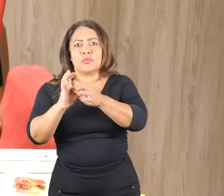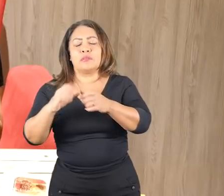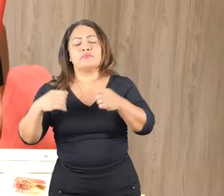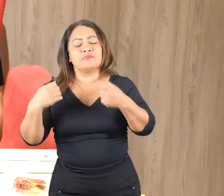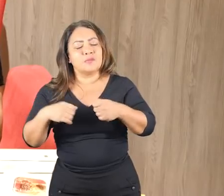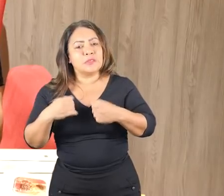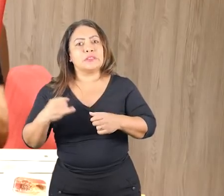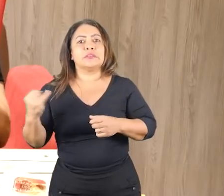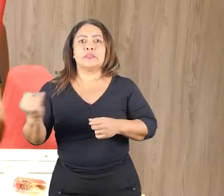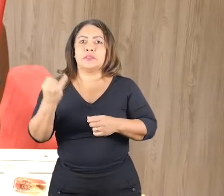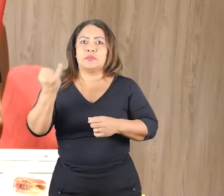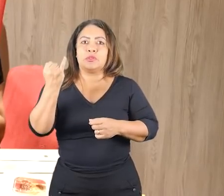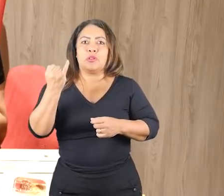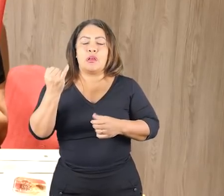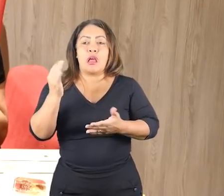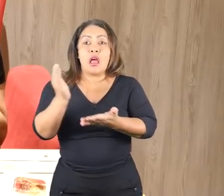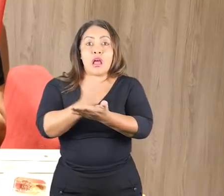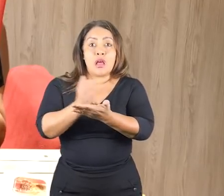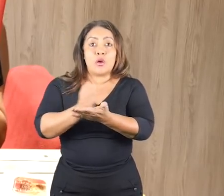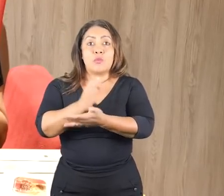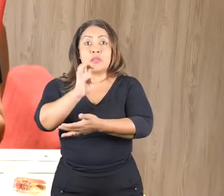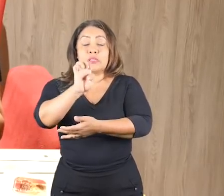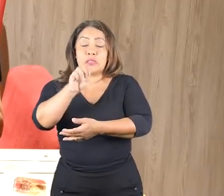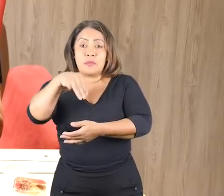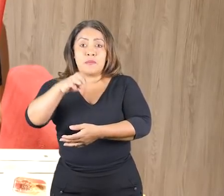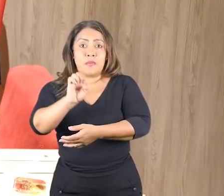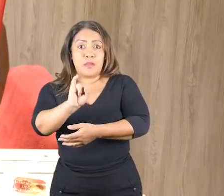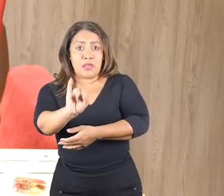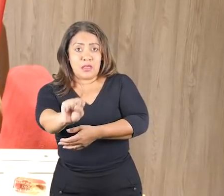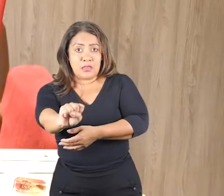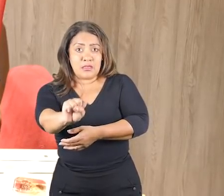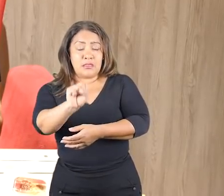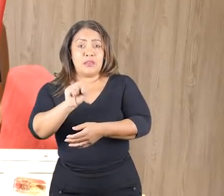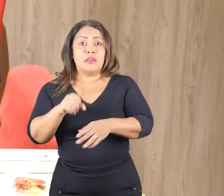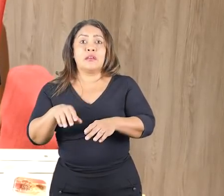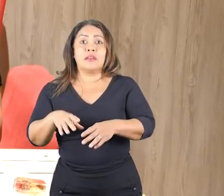é interessante que a gente, então tem algumas e-mails,